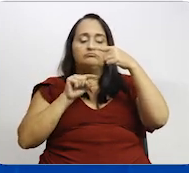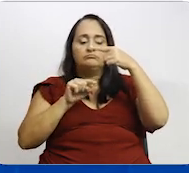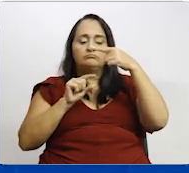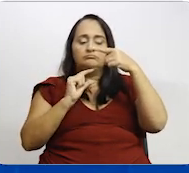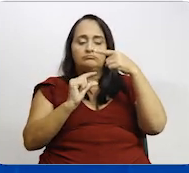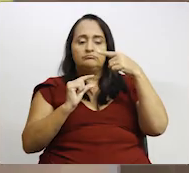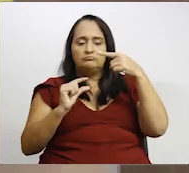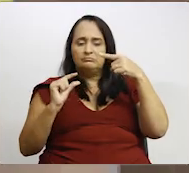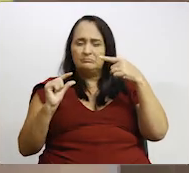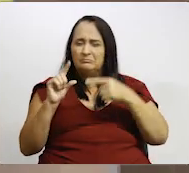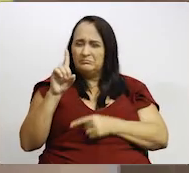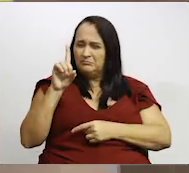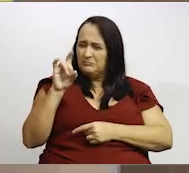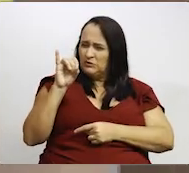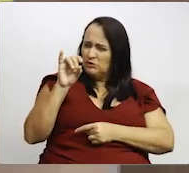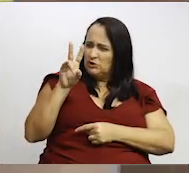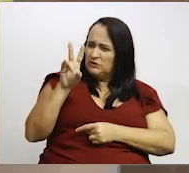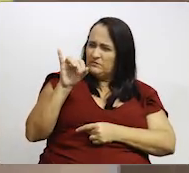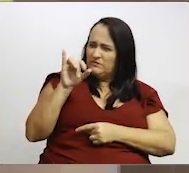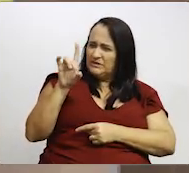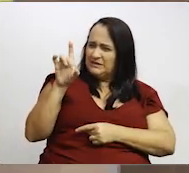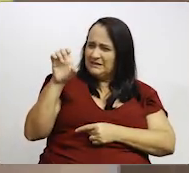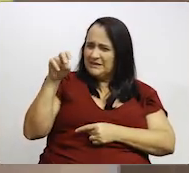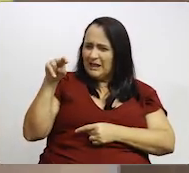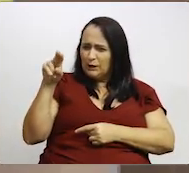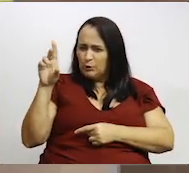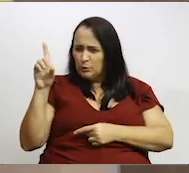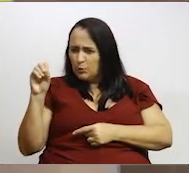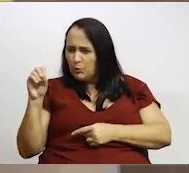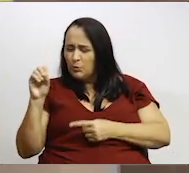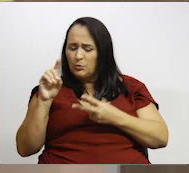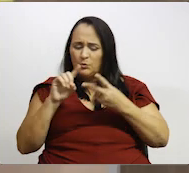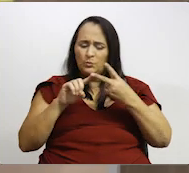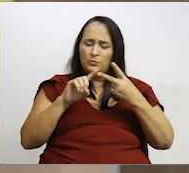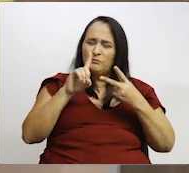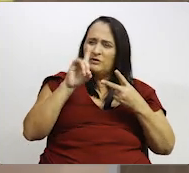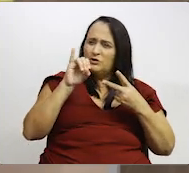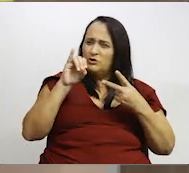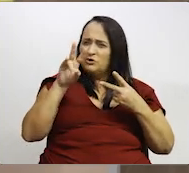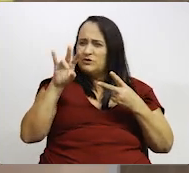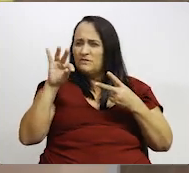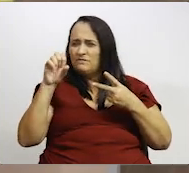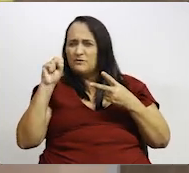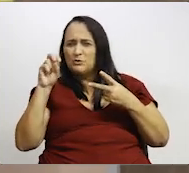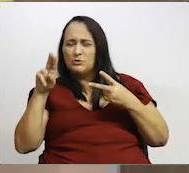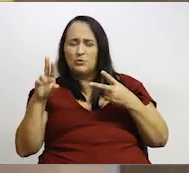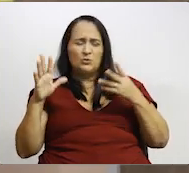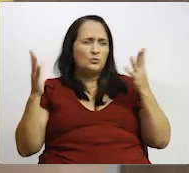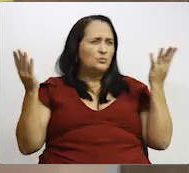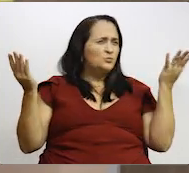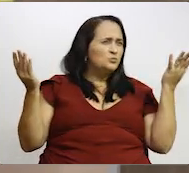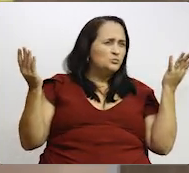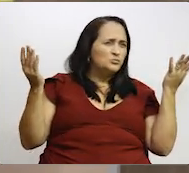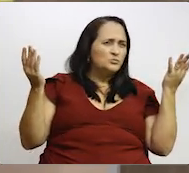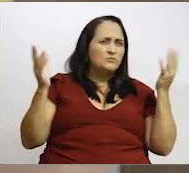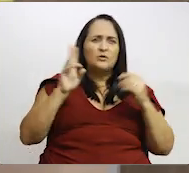divisor. Muitas palavras difíceis, né? Dividido em partes